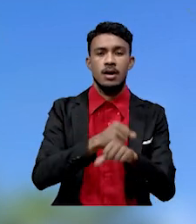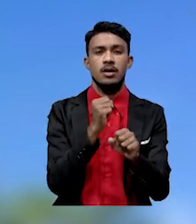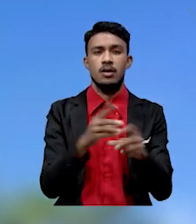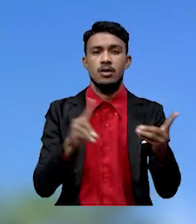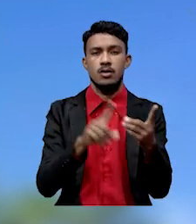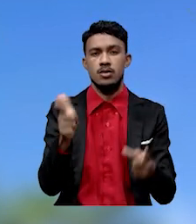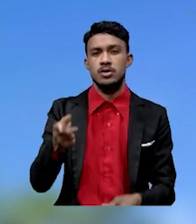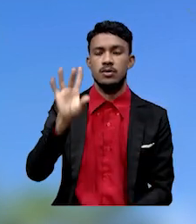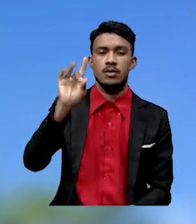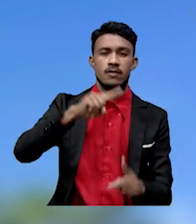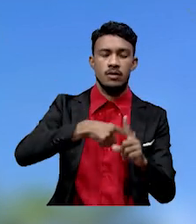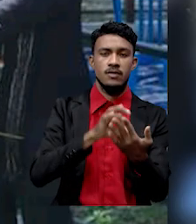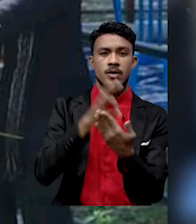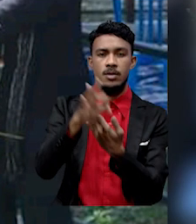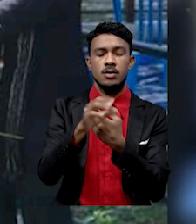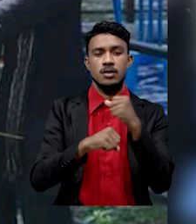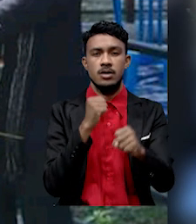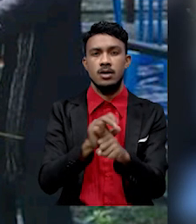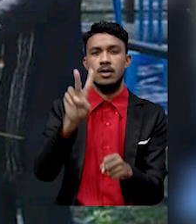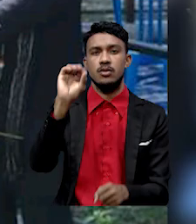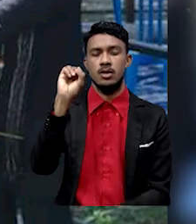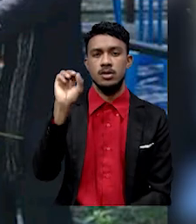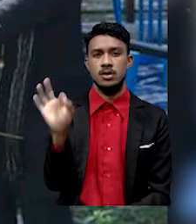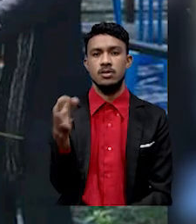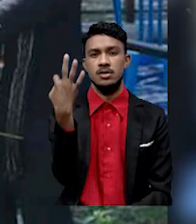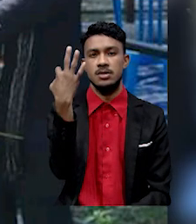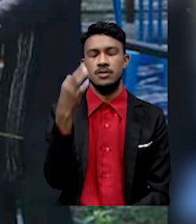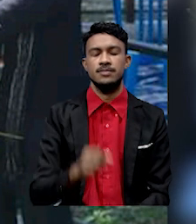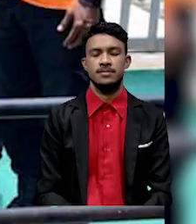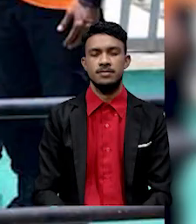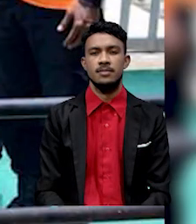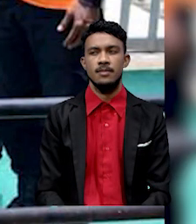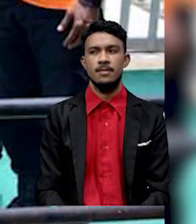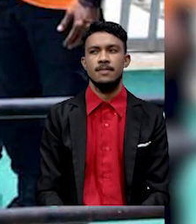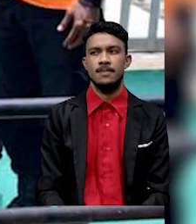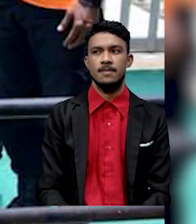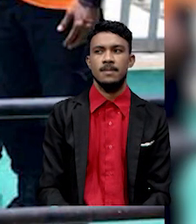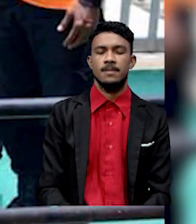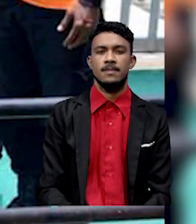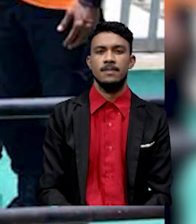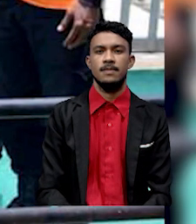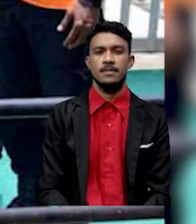resinualo, fulan fevereiro, tinan riung rua, sanulo resincia. Agustino da Costa, Elio Gaio, GMN.